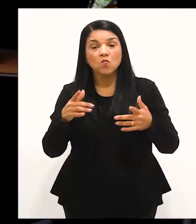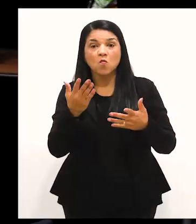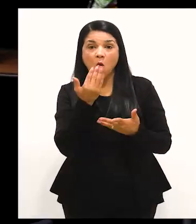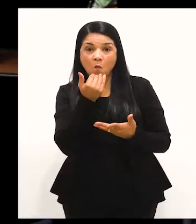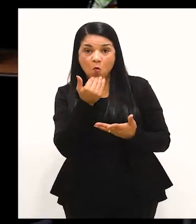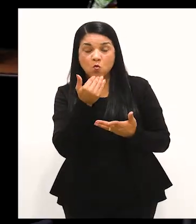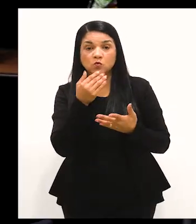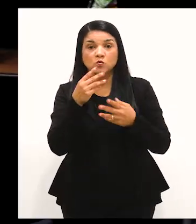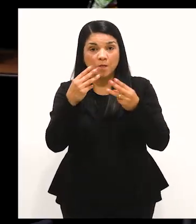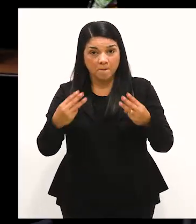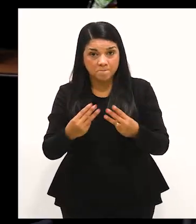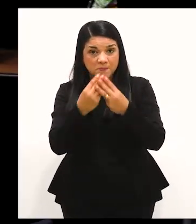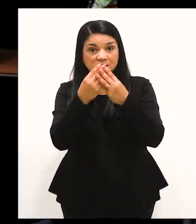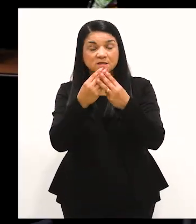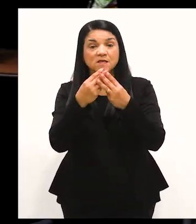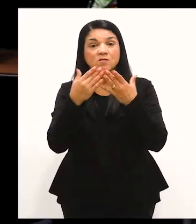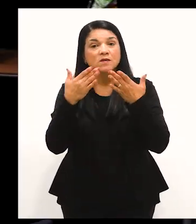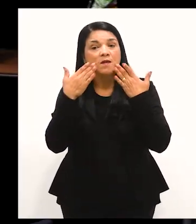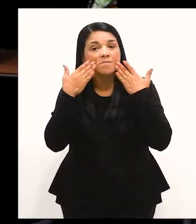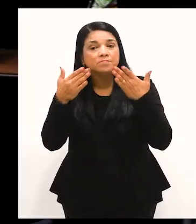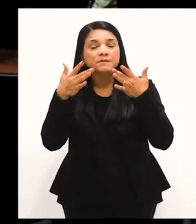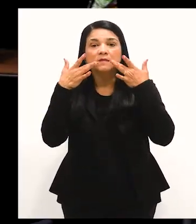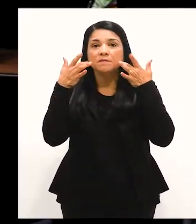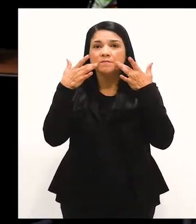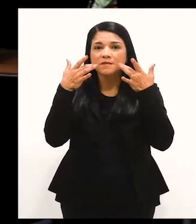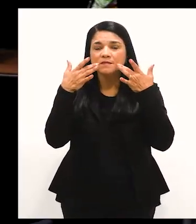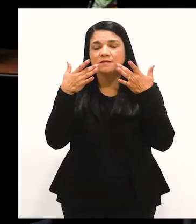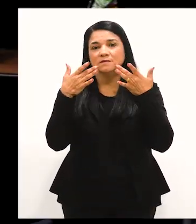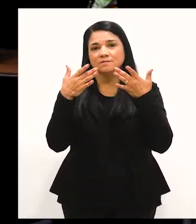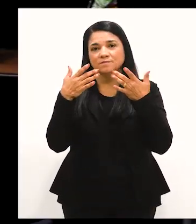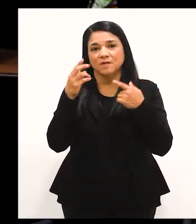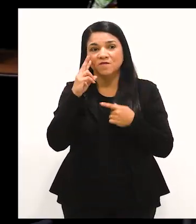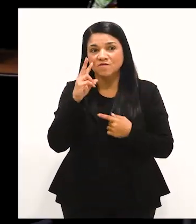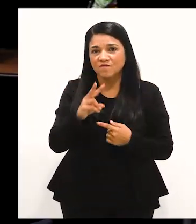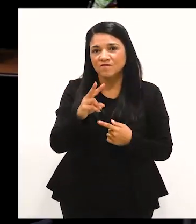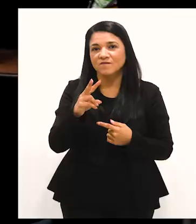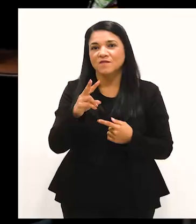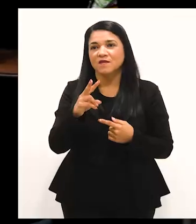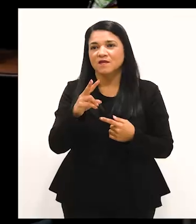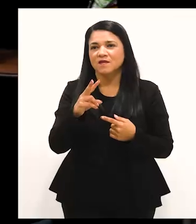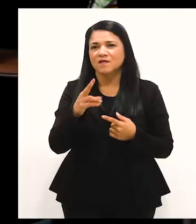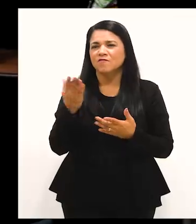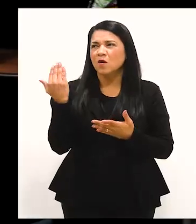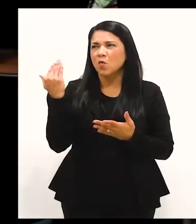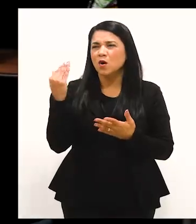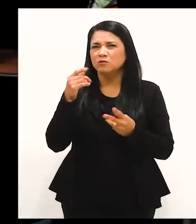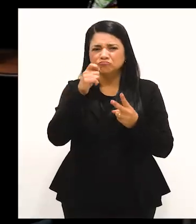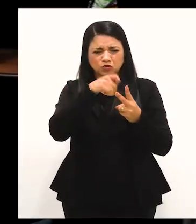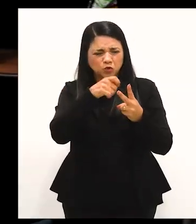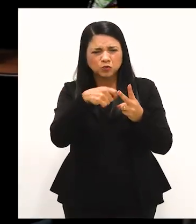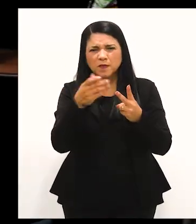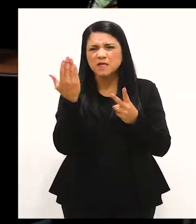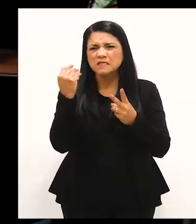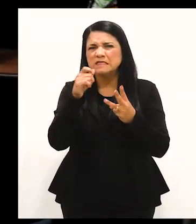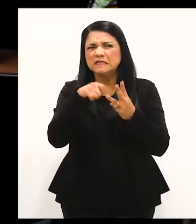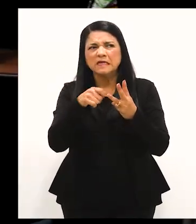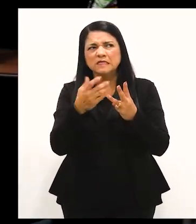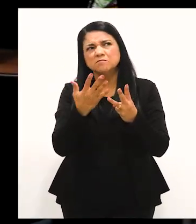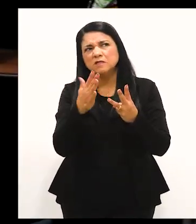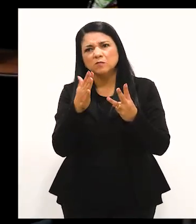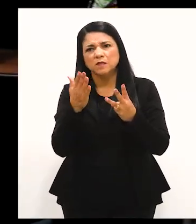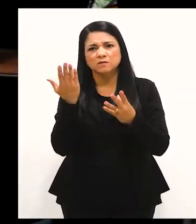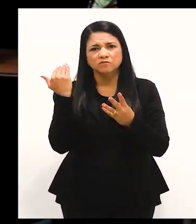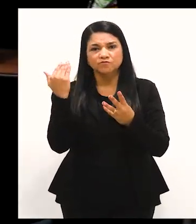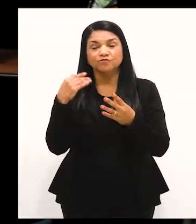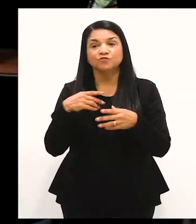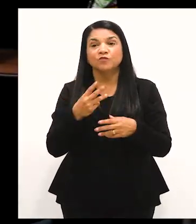para Dona Ni, vai ter uma missa solene, e eu queria apresentar a peça dele para ele ver. Aí voltamos a apresentar, foi agora recentemente, tem uns 2